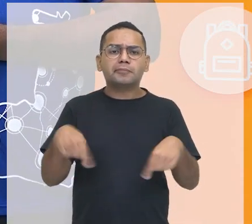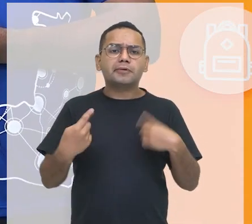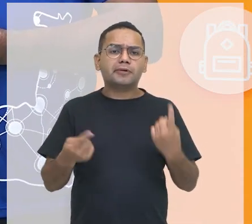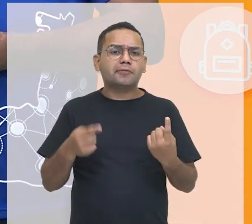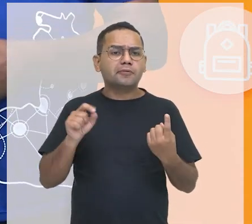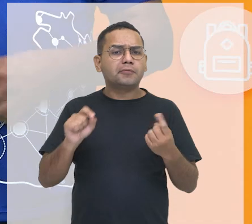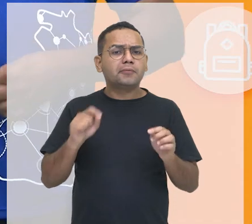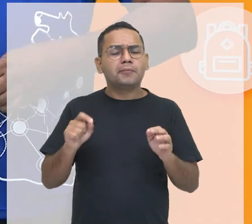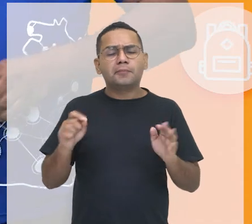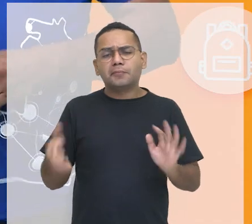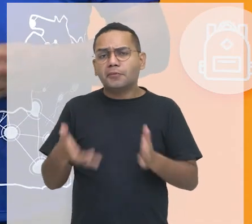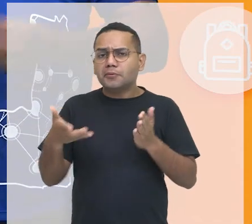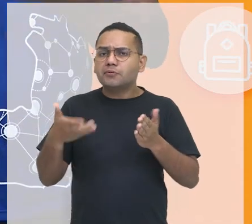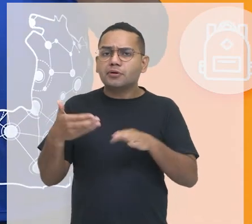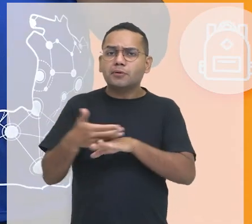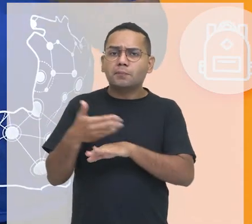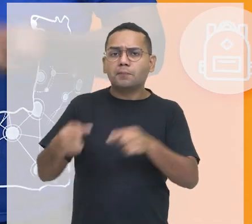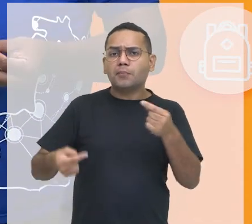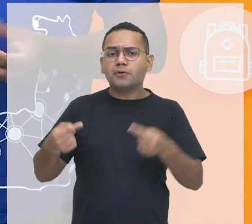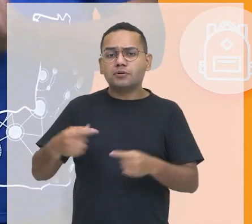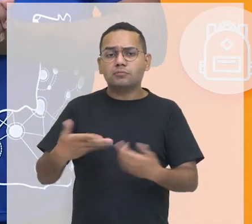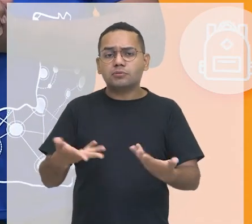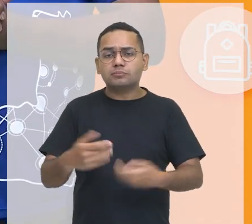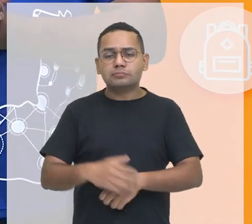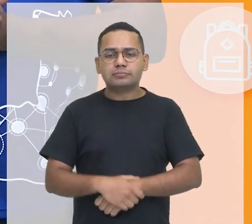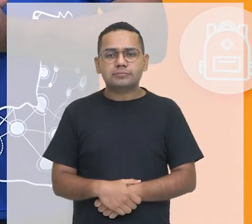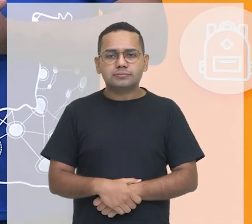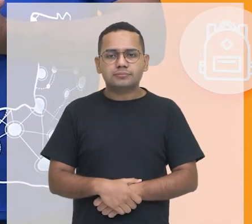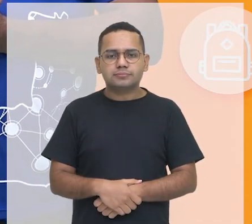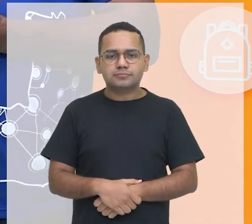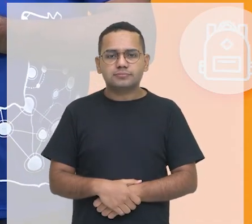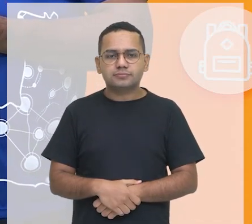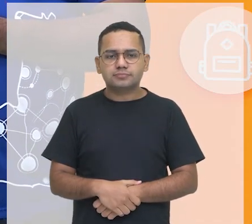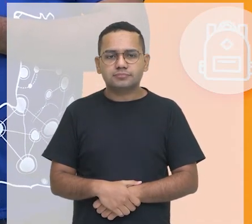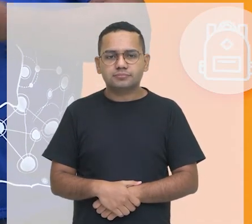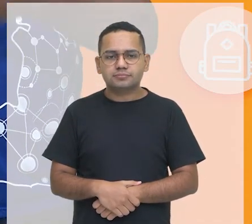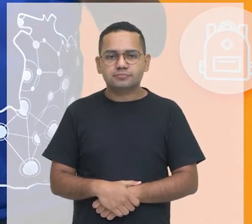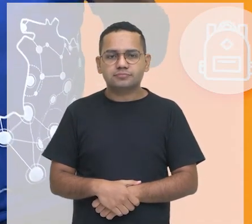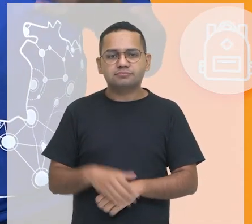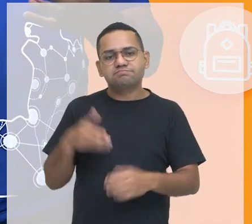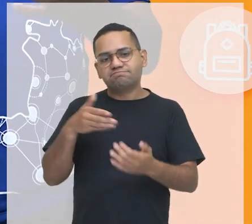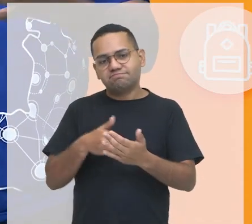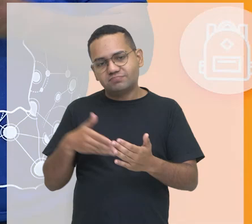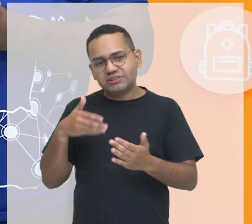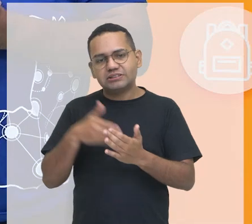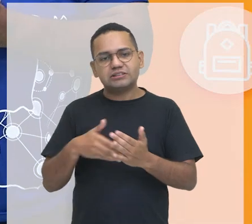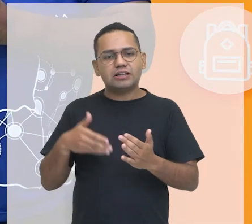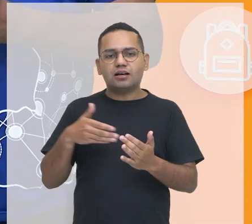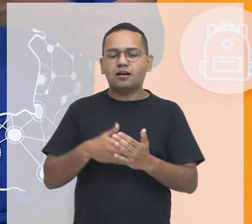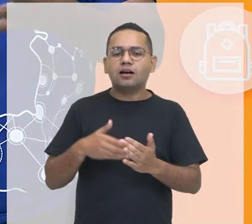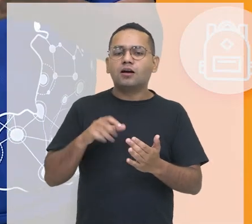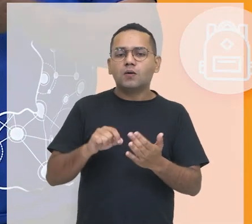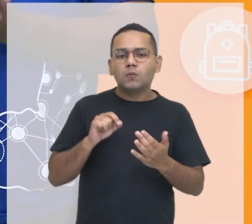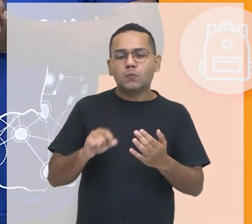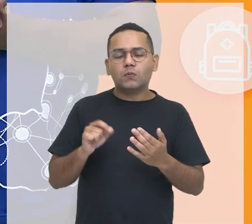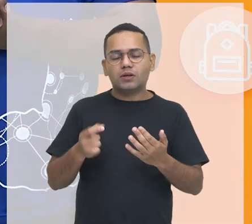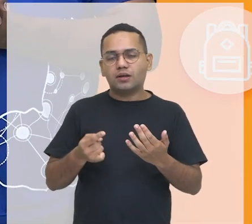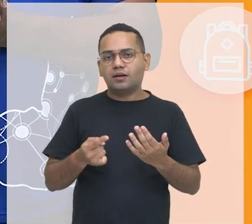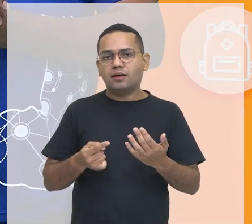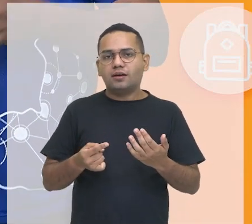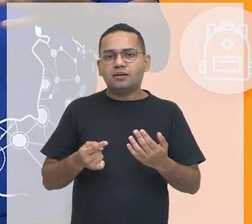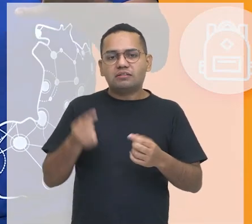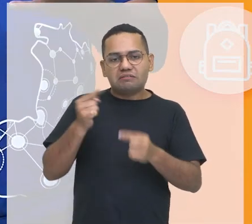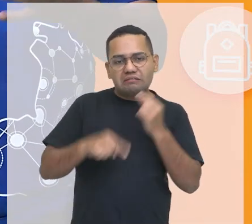engajamento político? Nós temos aqui o obstáculo da apatia, da desinformação, do medo,